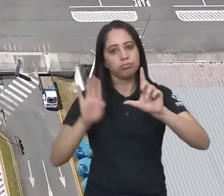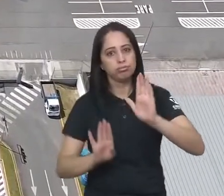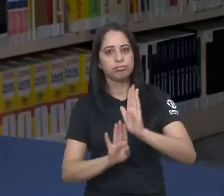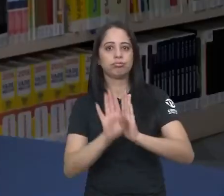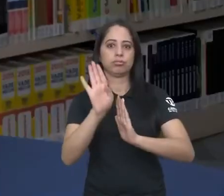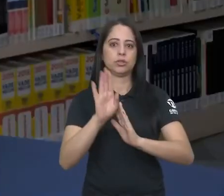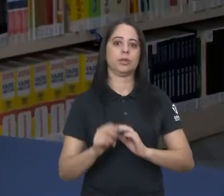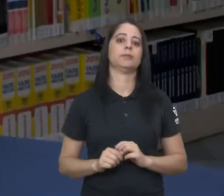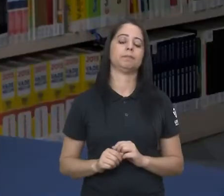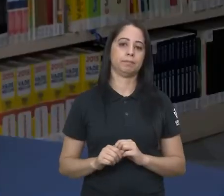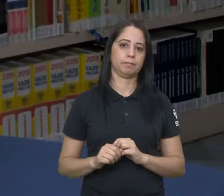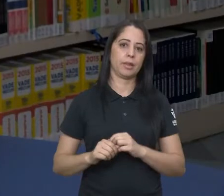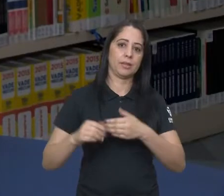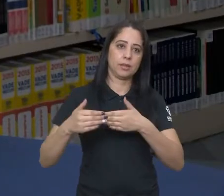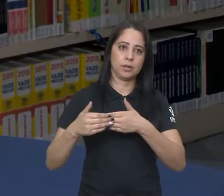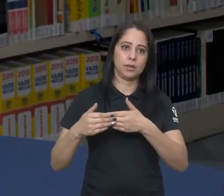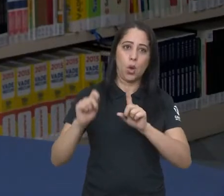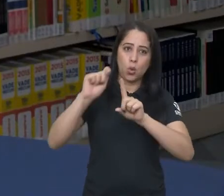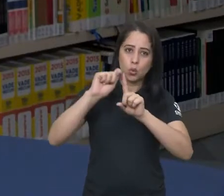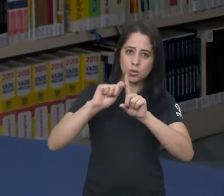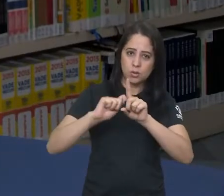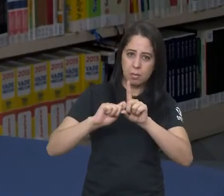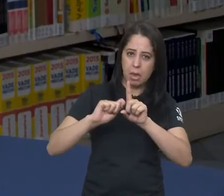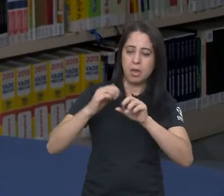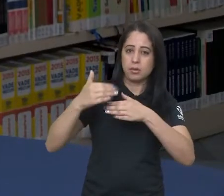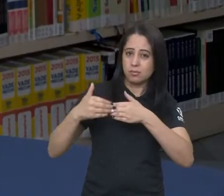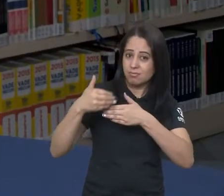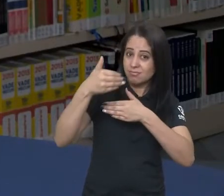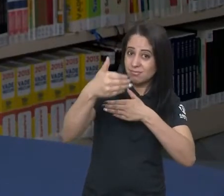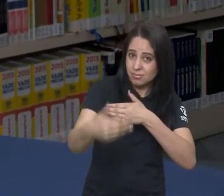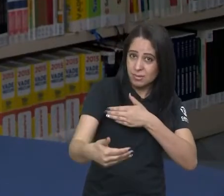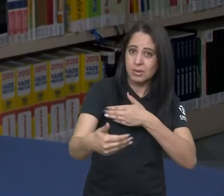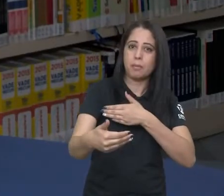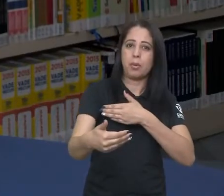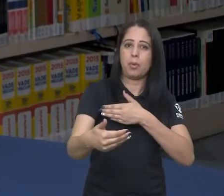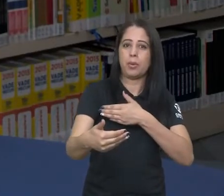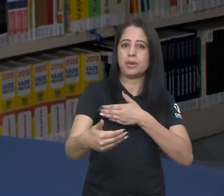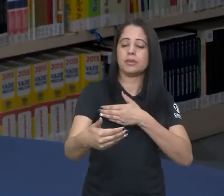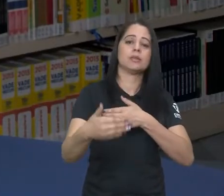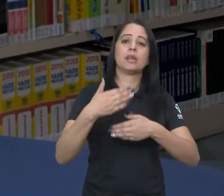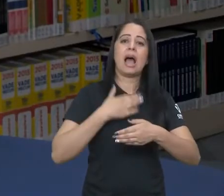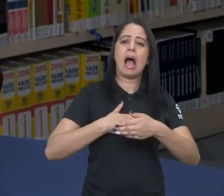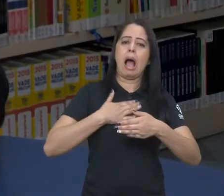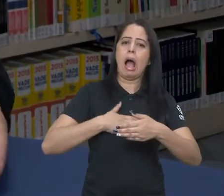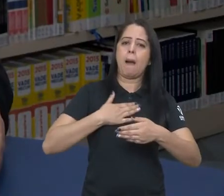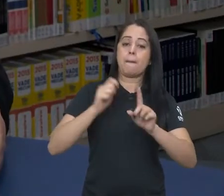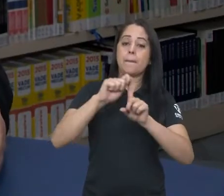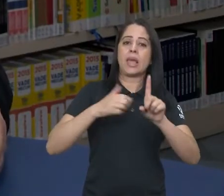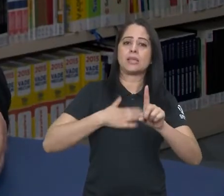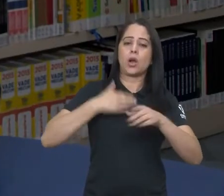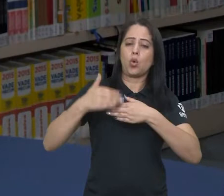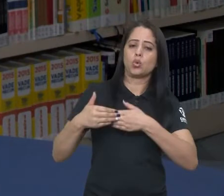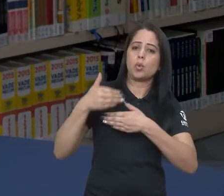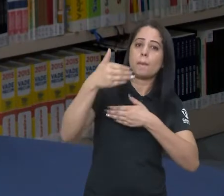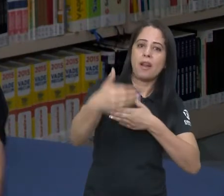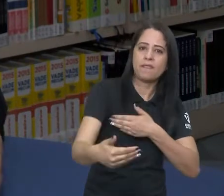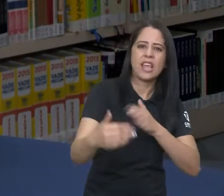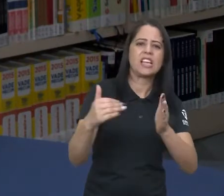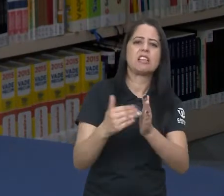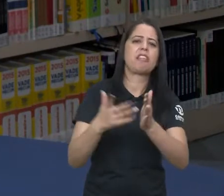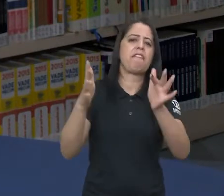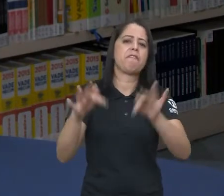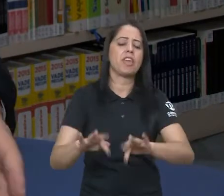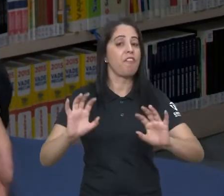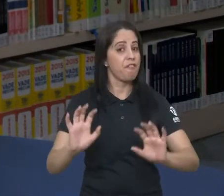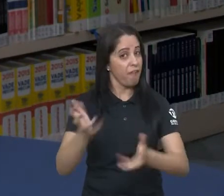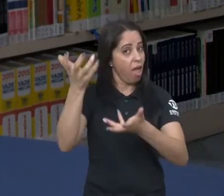brasileira. O segundo semestre, automaticamente, já é um semestre que as pessoas consomem mais. Chegando no final do